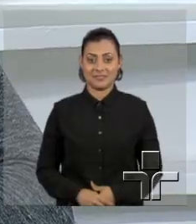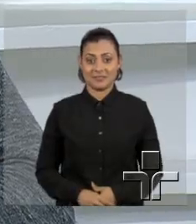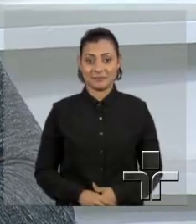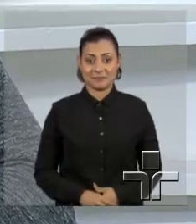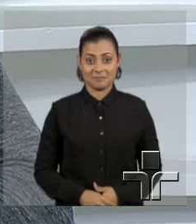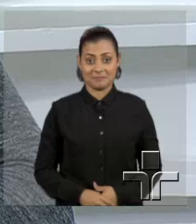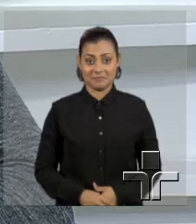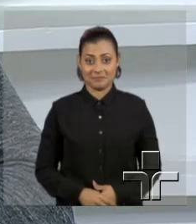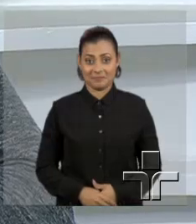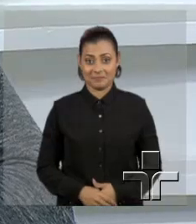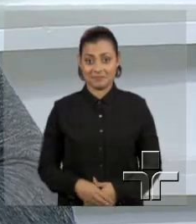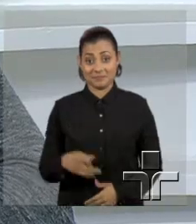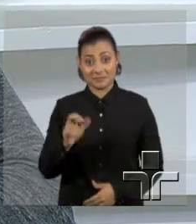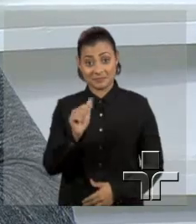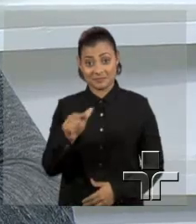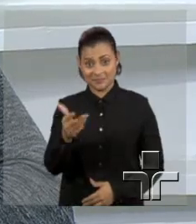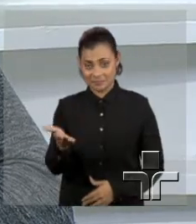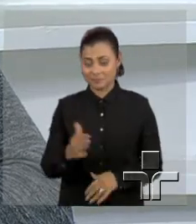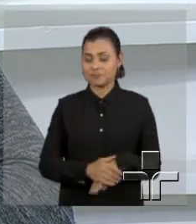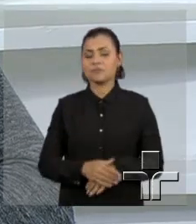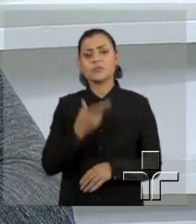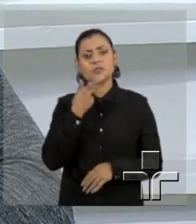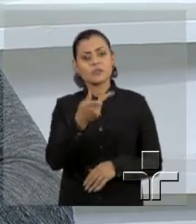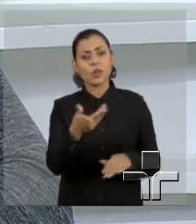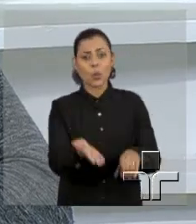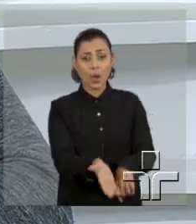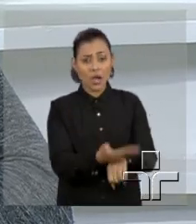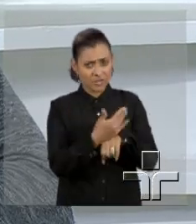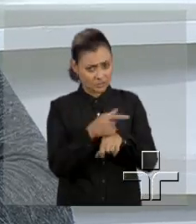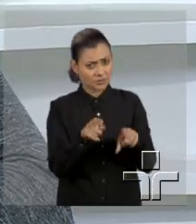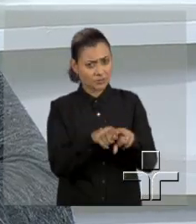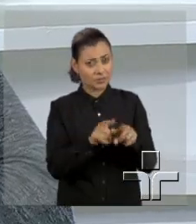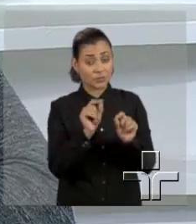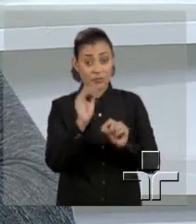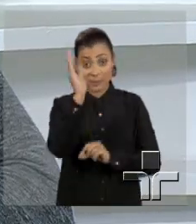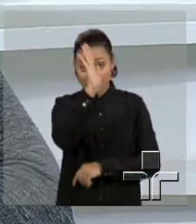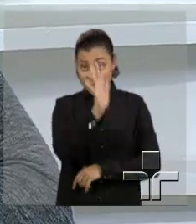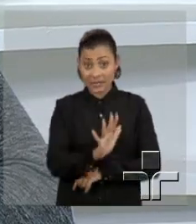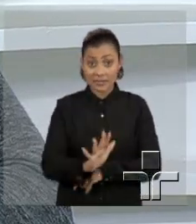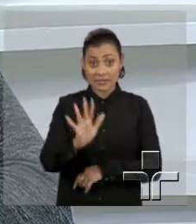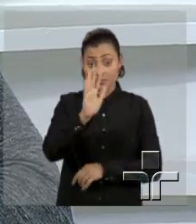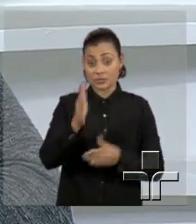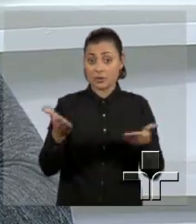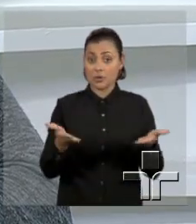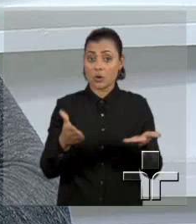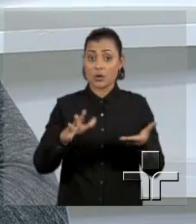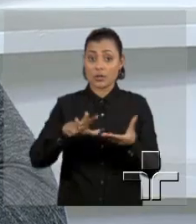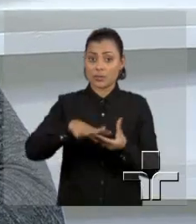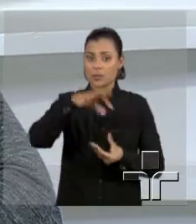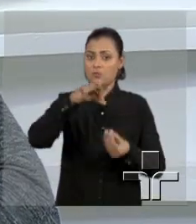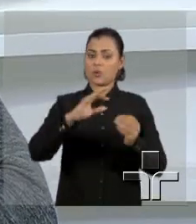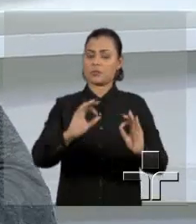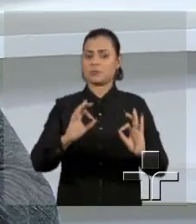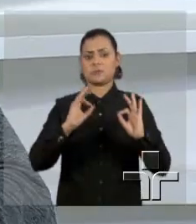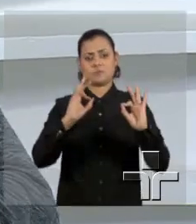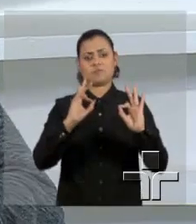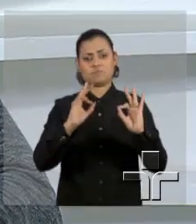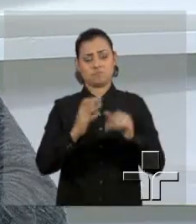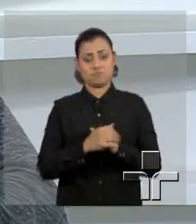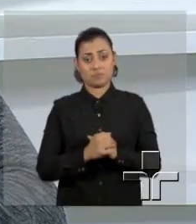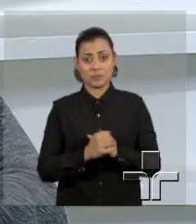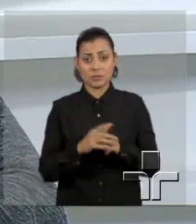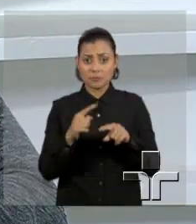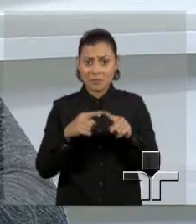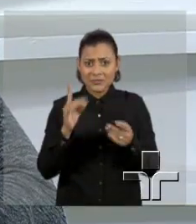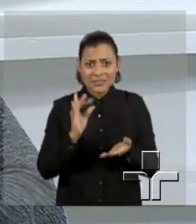Ministro, Raquel Landim. O senhor disse um pouco antes que o Brasil vive um esplendor da democracia, mas quase que não